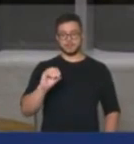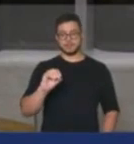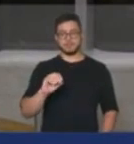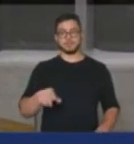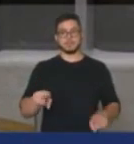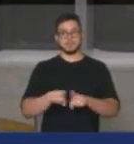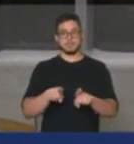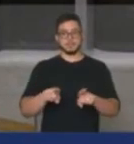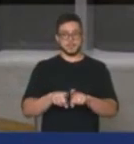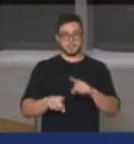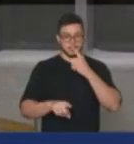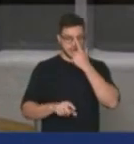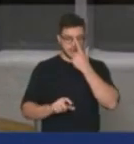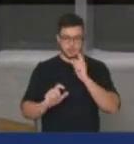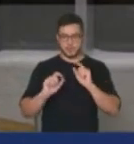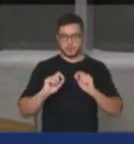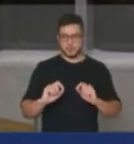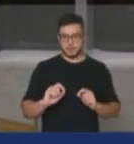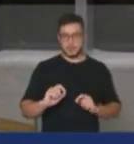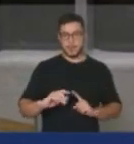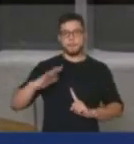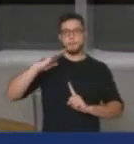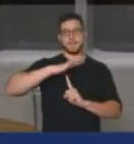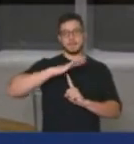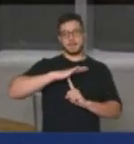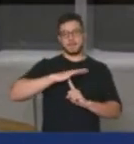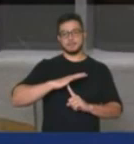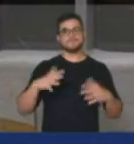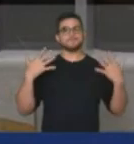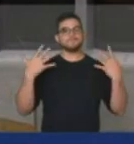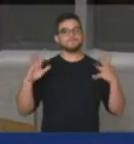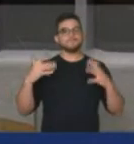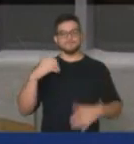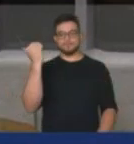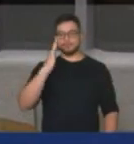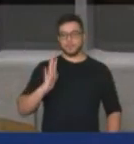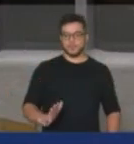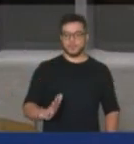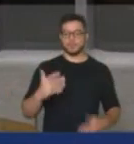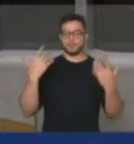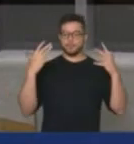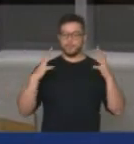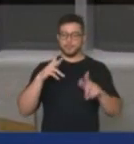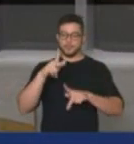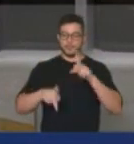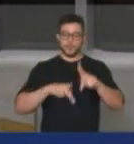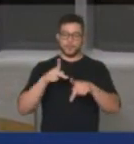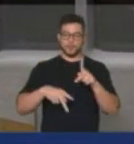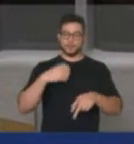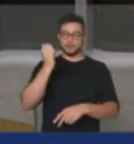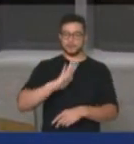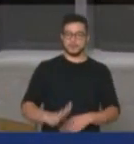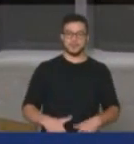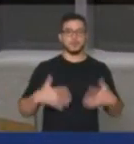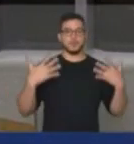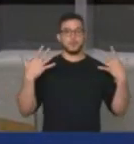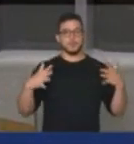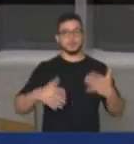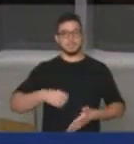Paraná. Viva o Brasil! Viva o povo brasileiro e viva a luta popular em defesa da democracia.